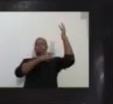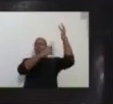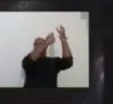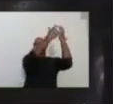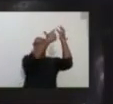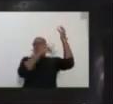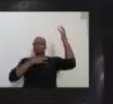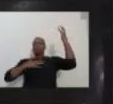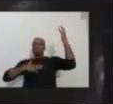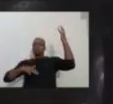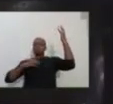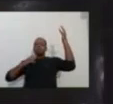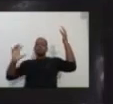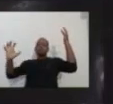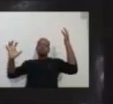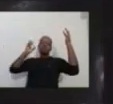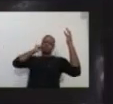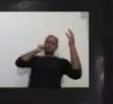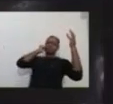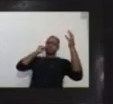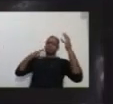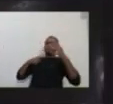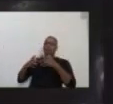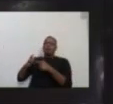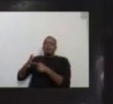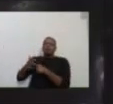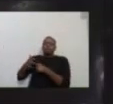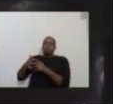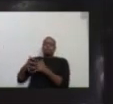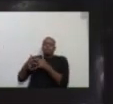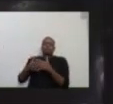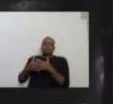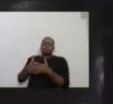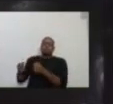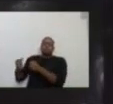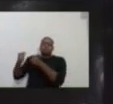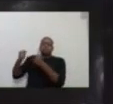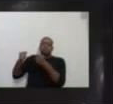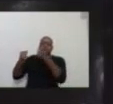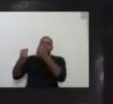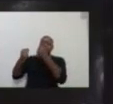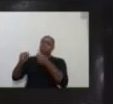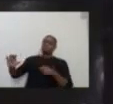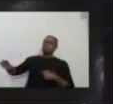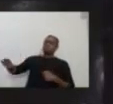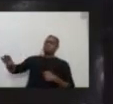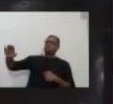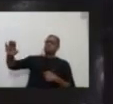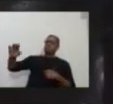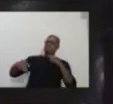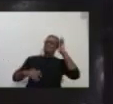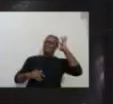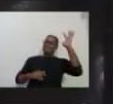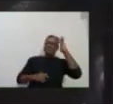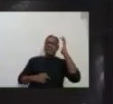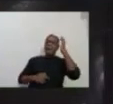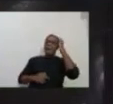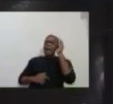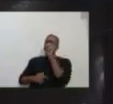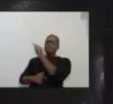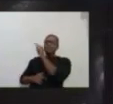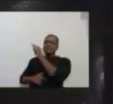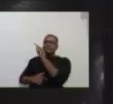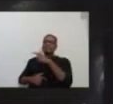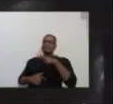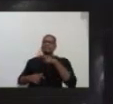tupete da ladeira. Eu disse com meus botão, acho que vou dar com a mão, e se o dono for amiguinho, pode ele até